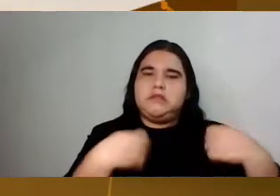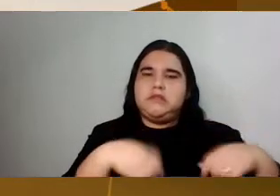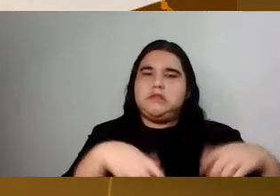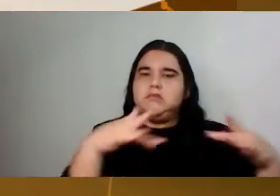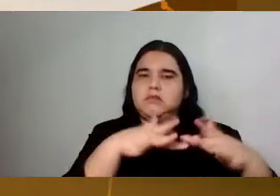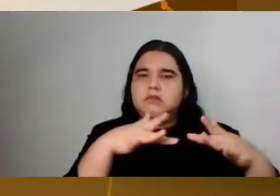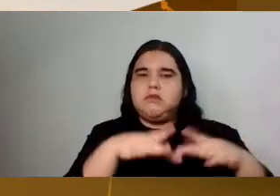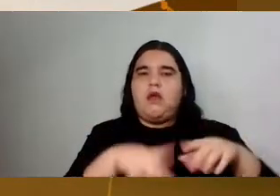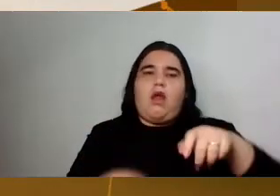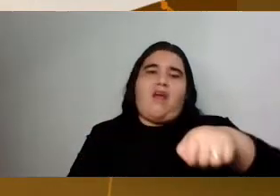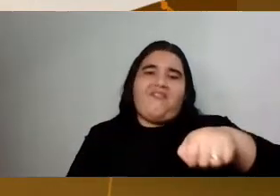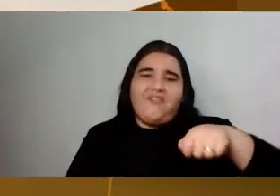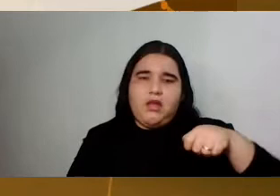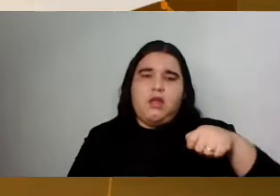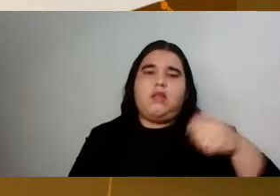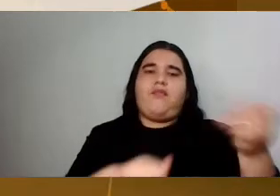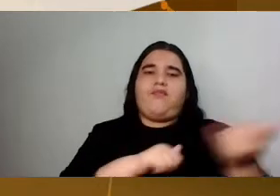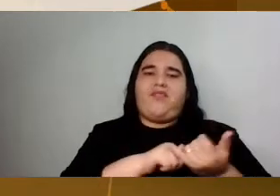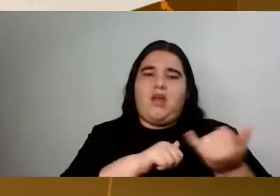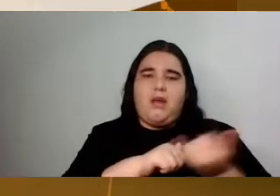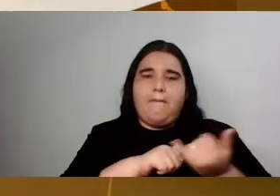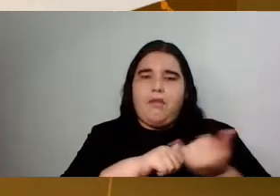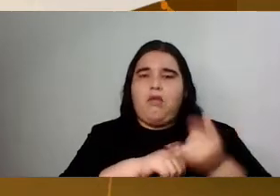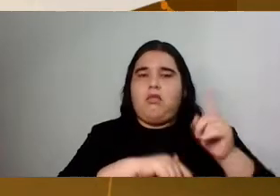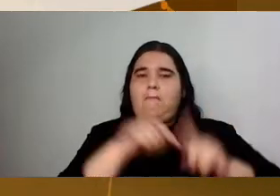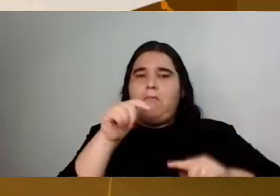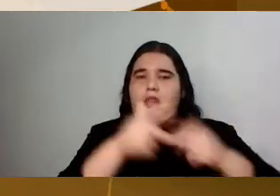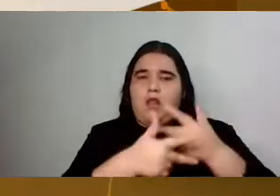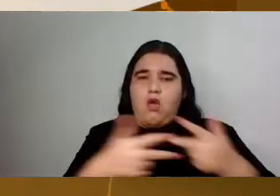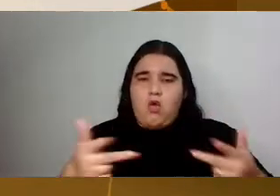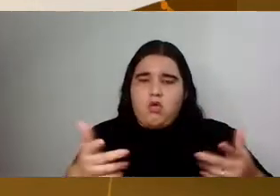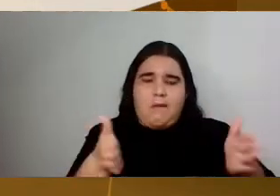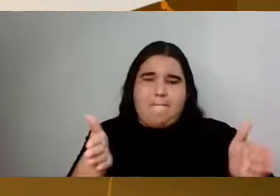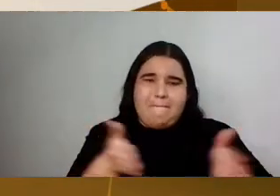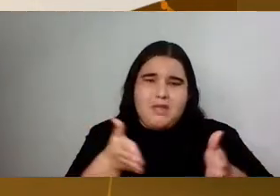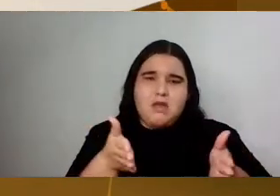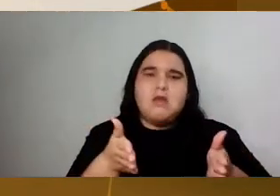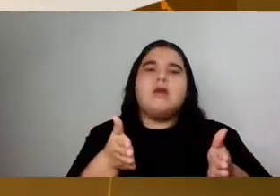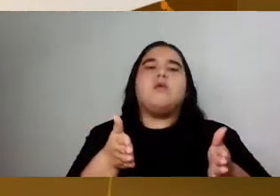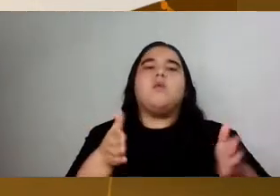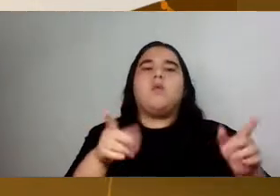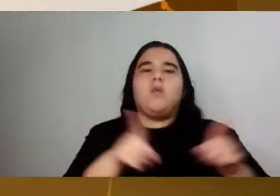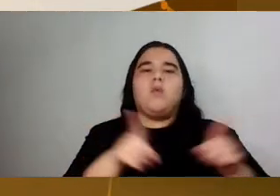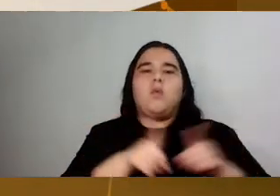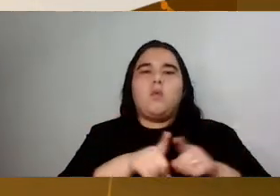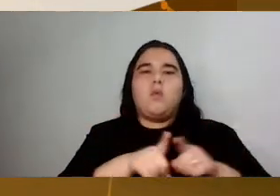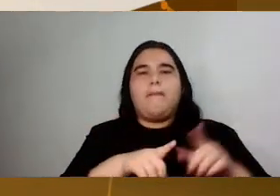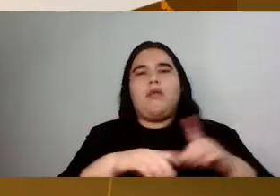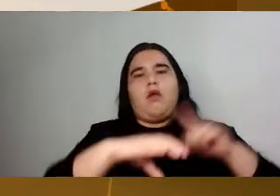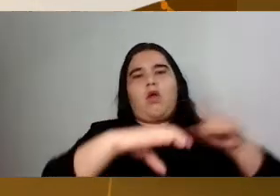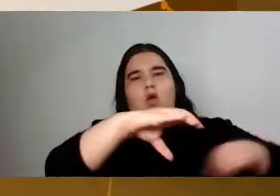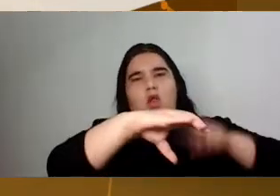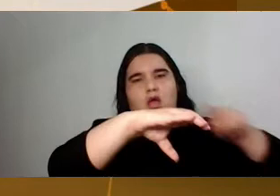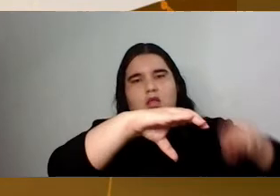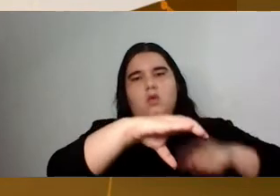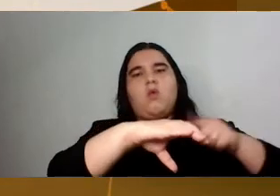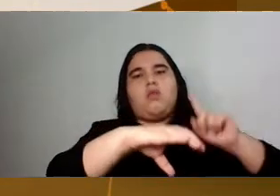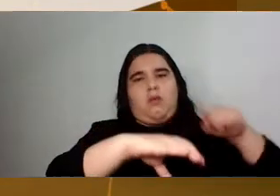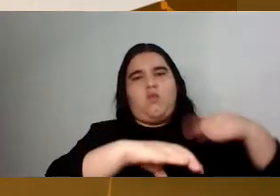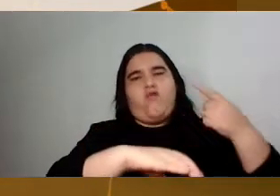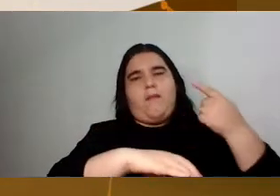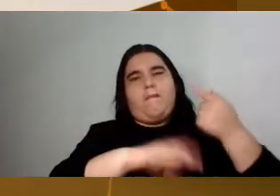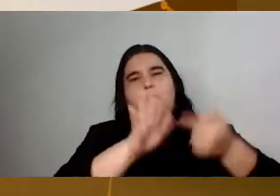gavetas aqui para ferramentas, né, alguns instrumentos pequenos. Aqui é a parte dos enroladores, nós vamos mostrar na outra vista.